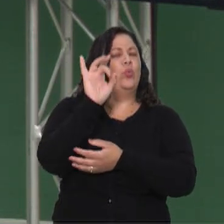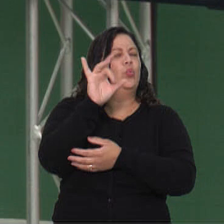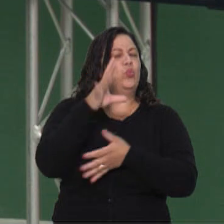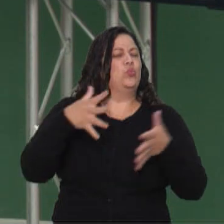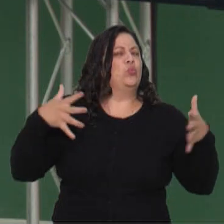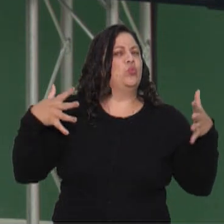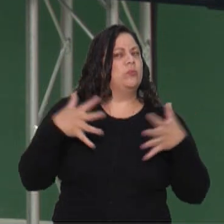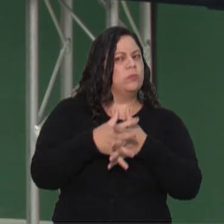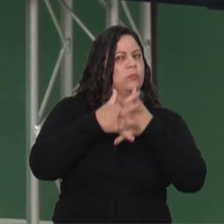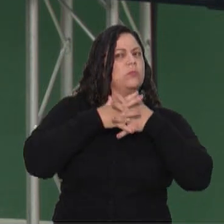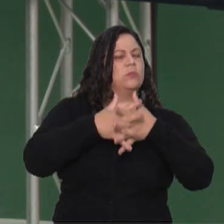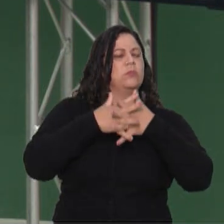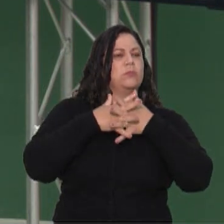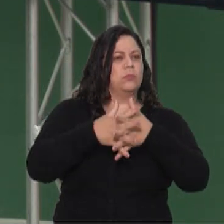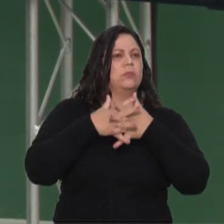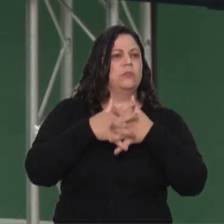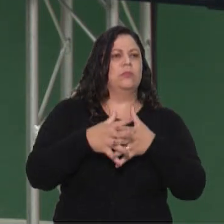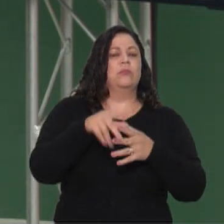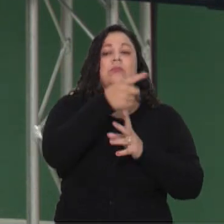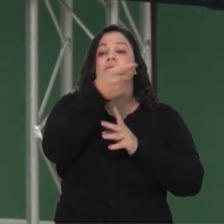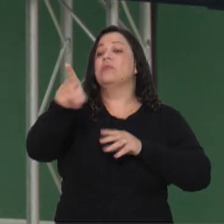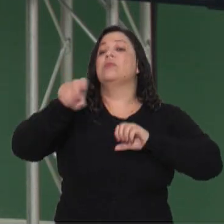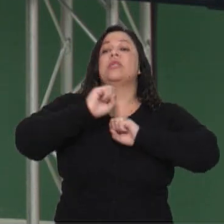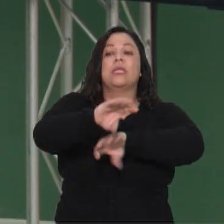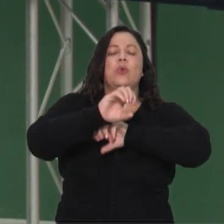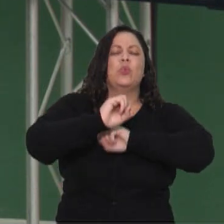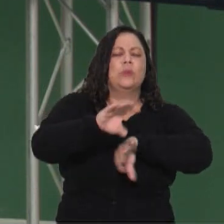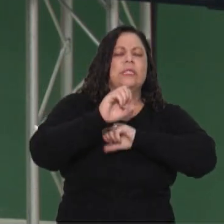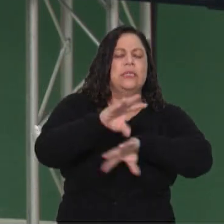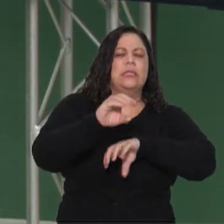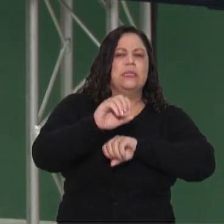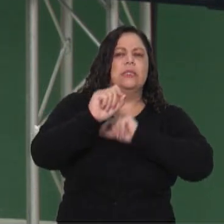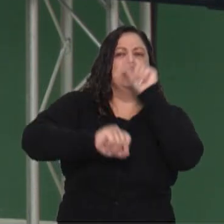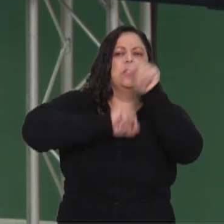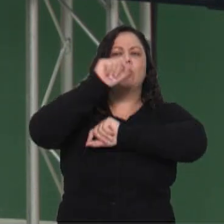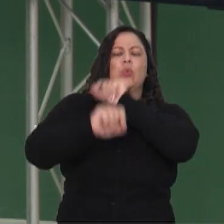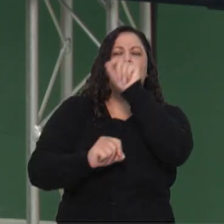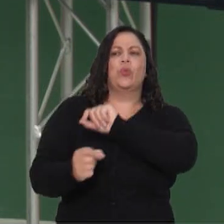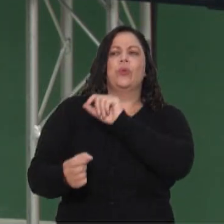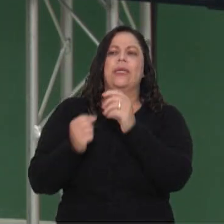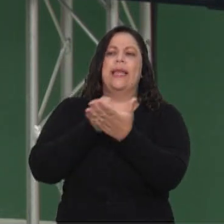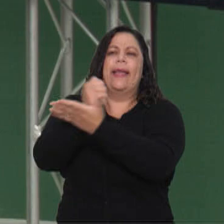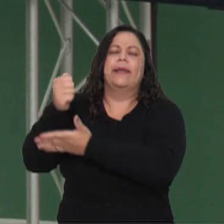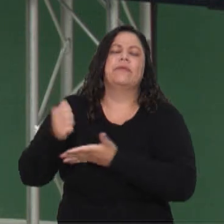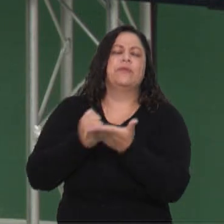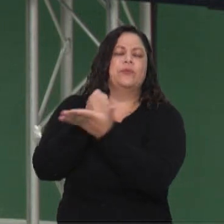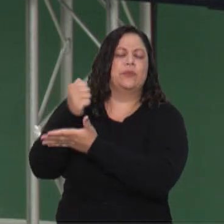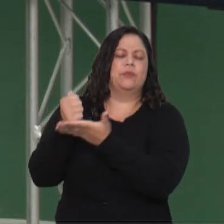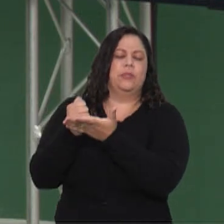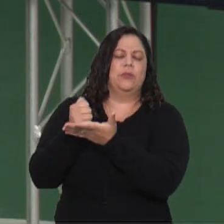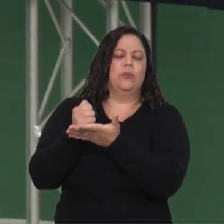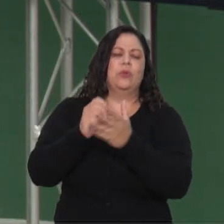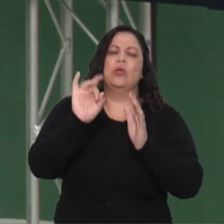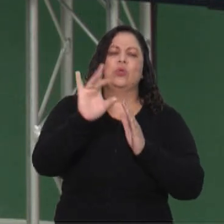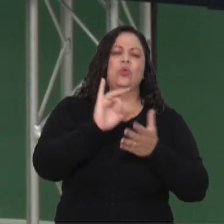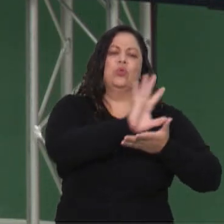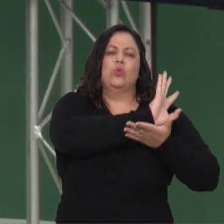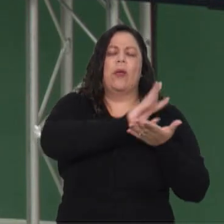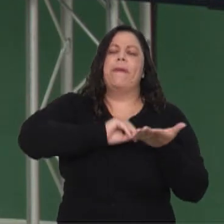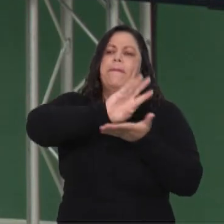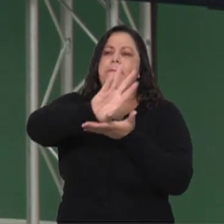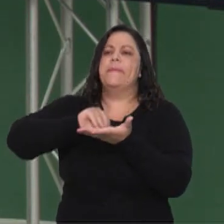confusão à medida que não ensina a buscar fundamento algum e imitar o que já é cópia.